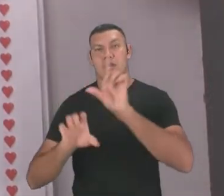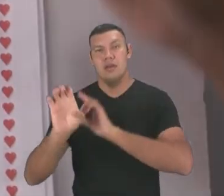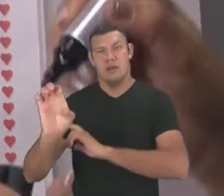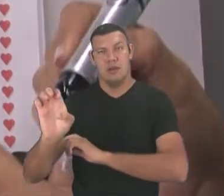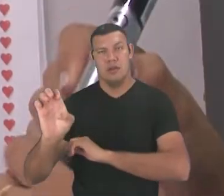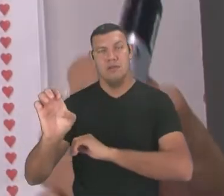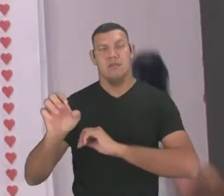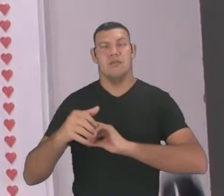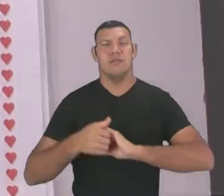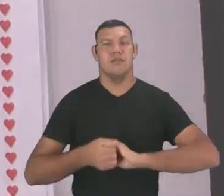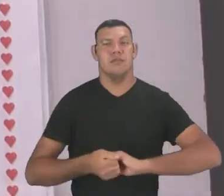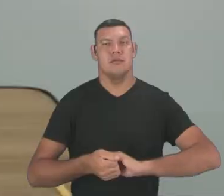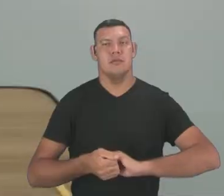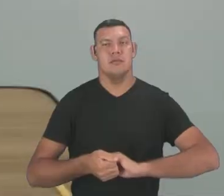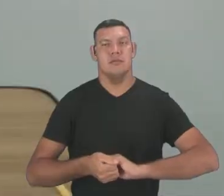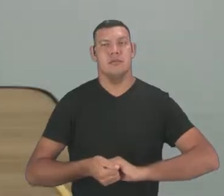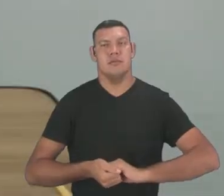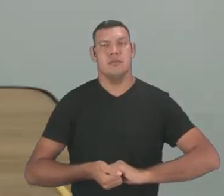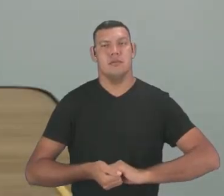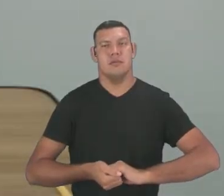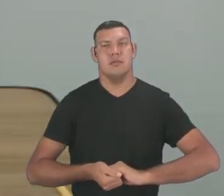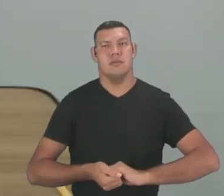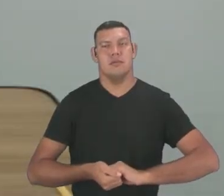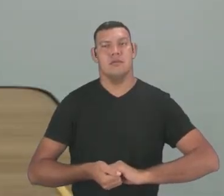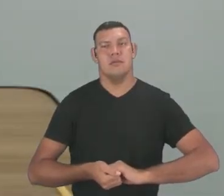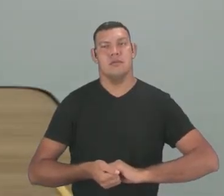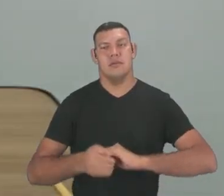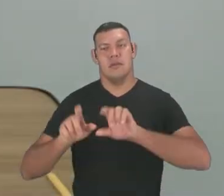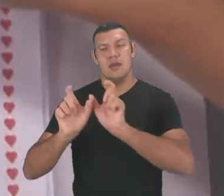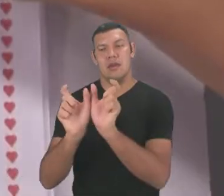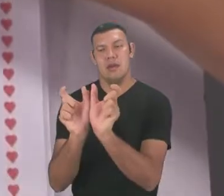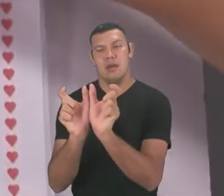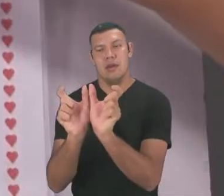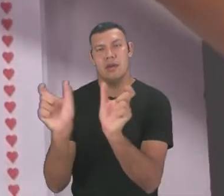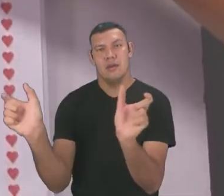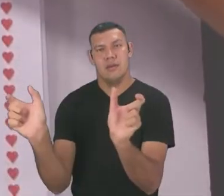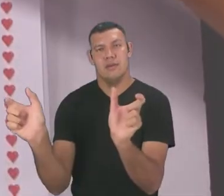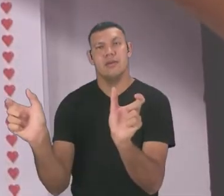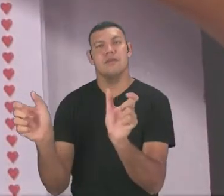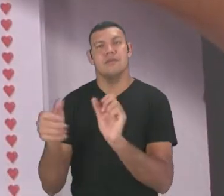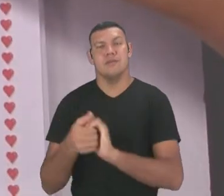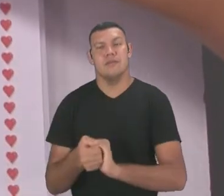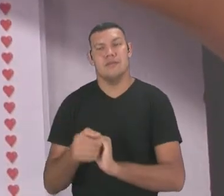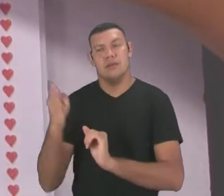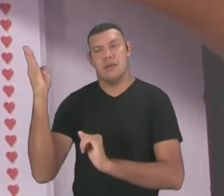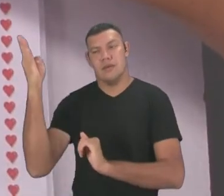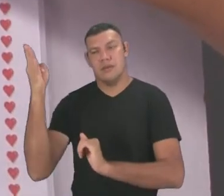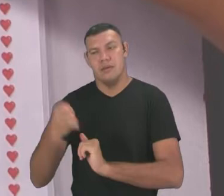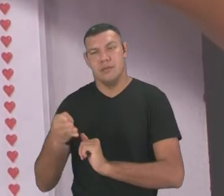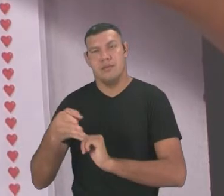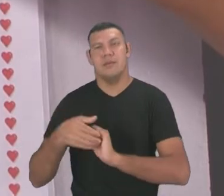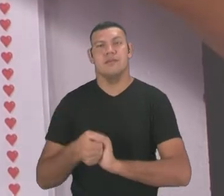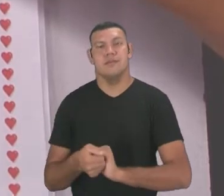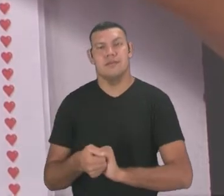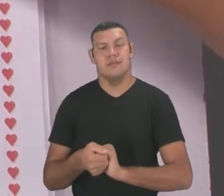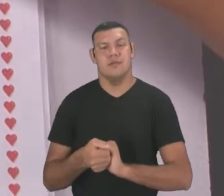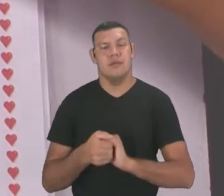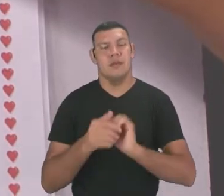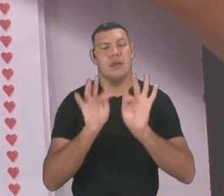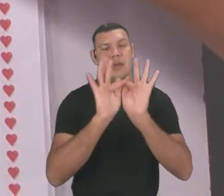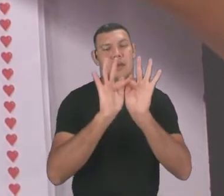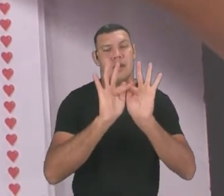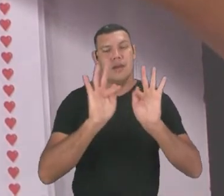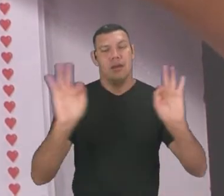nasce termina na letra e então aqui na palavra na no primeiro verso ou seja na